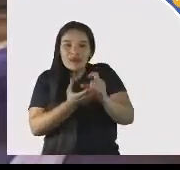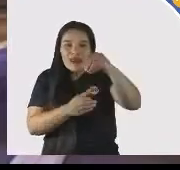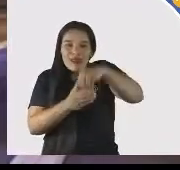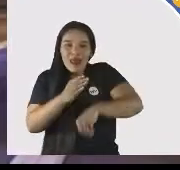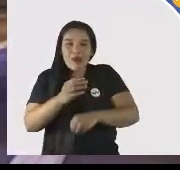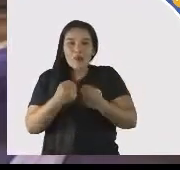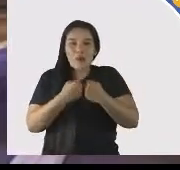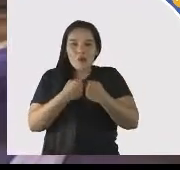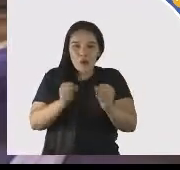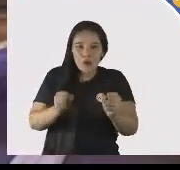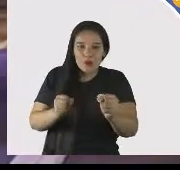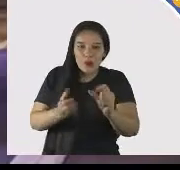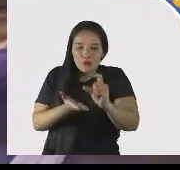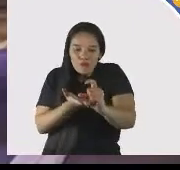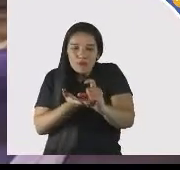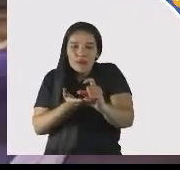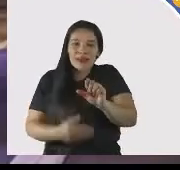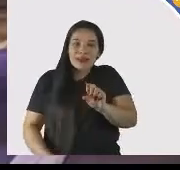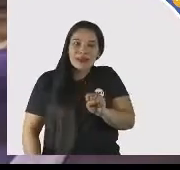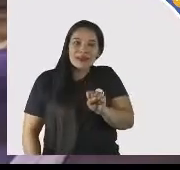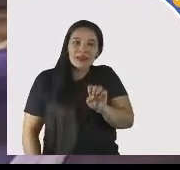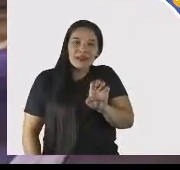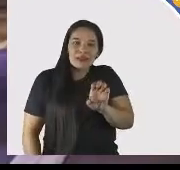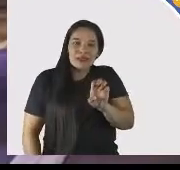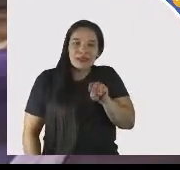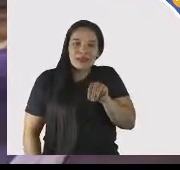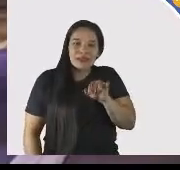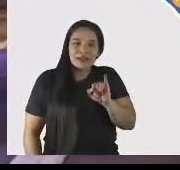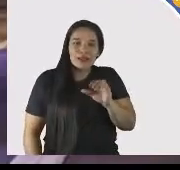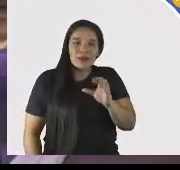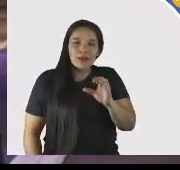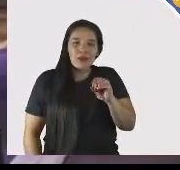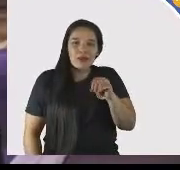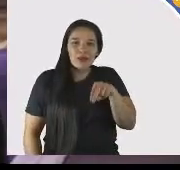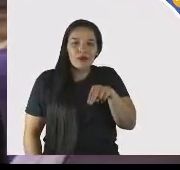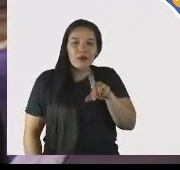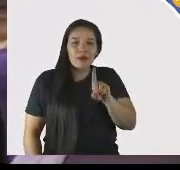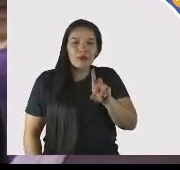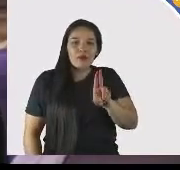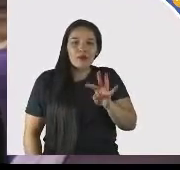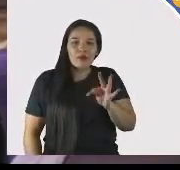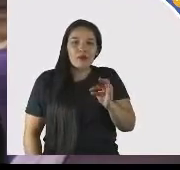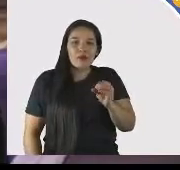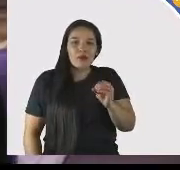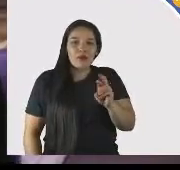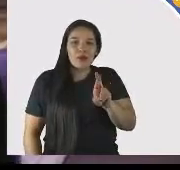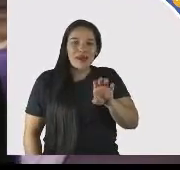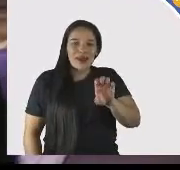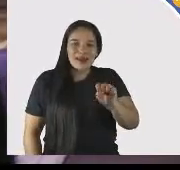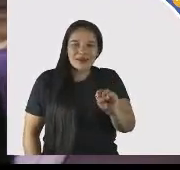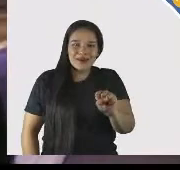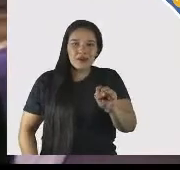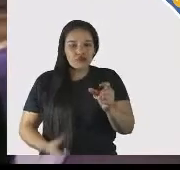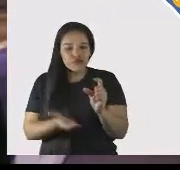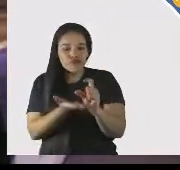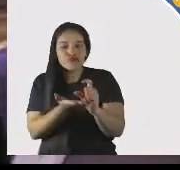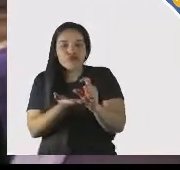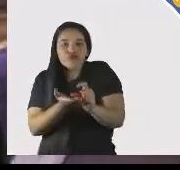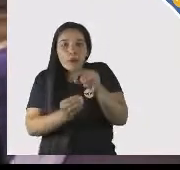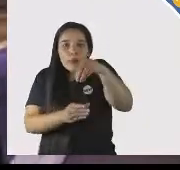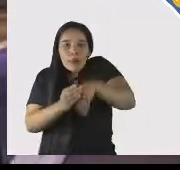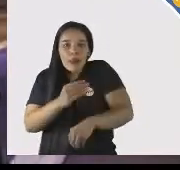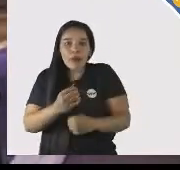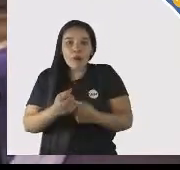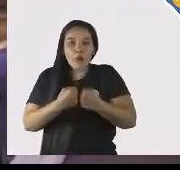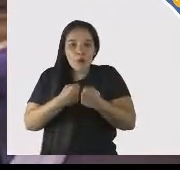que em ônibus teve um agravante e que foi justamente causado pela planilha que a